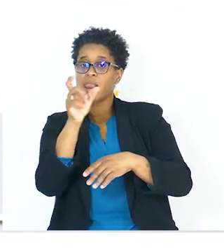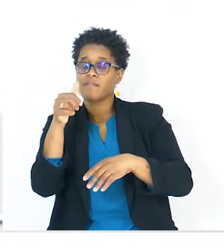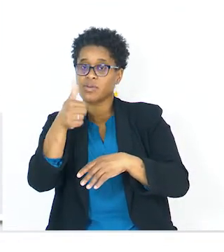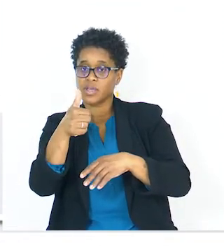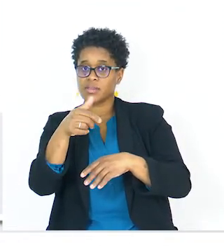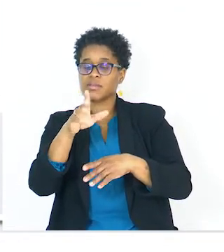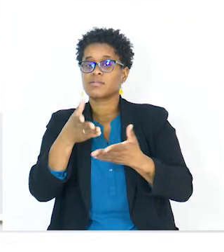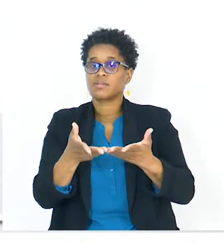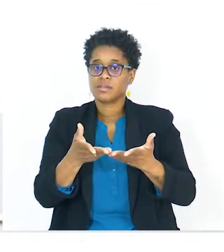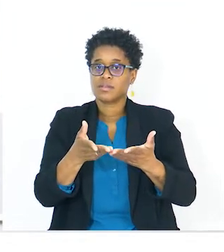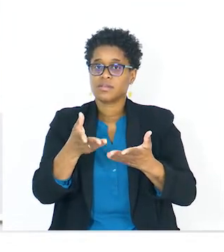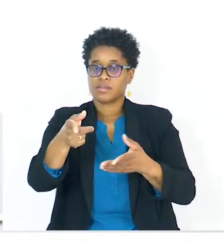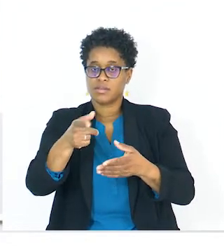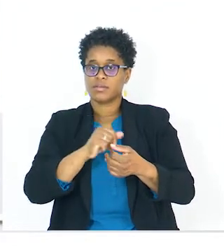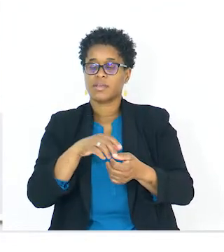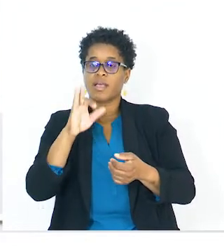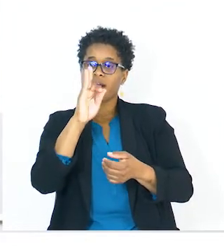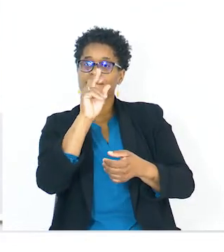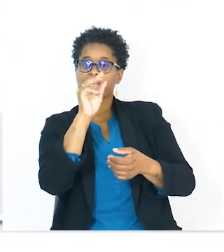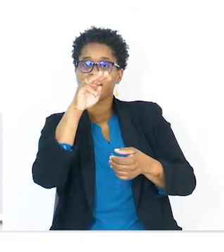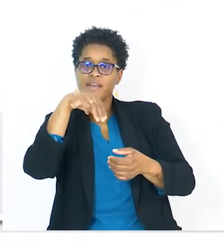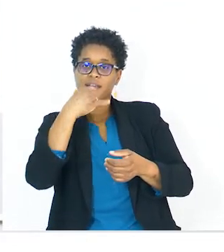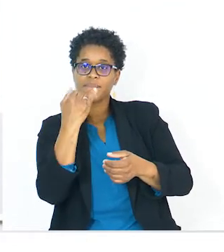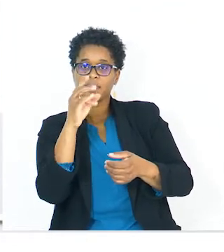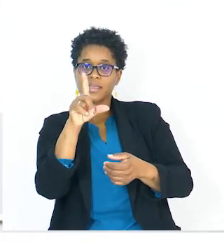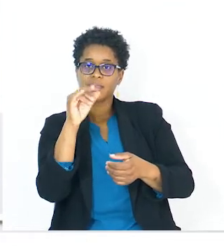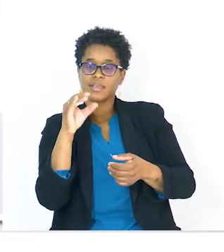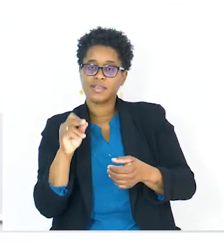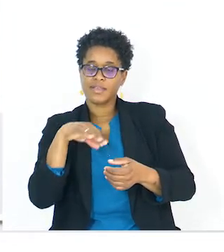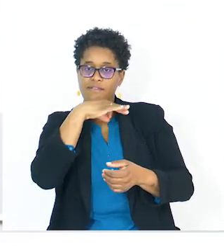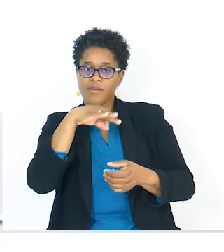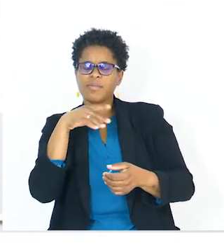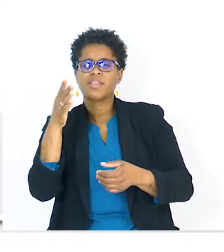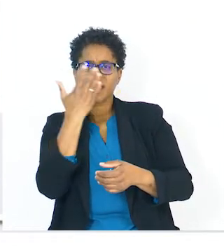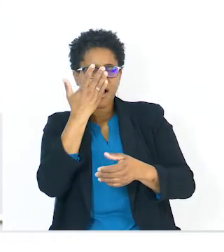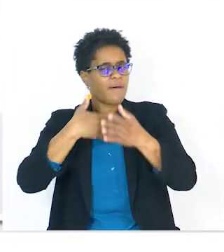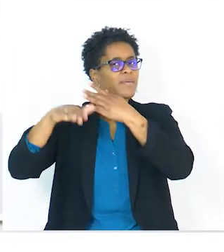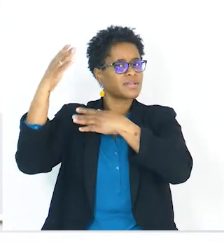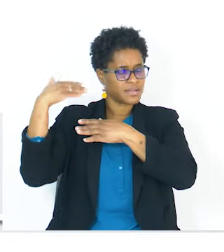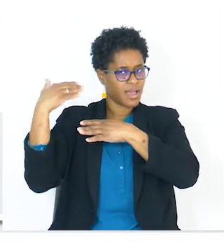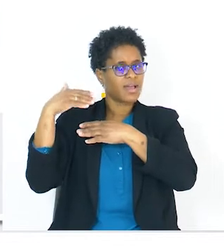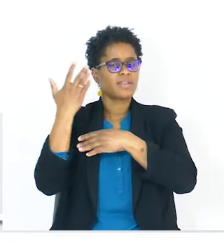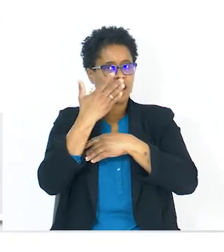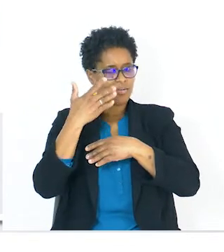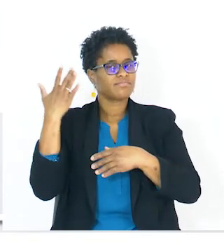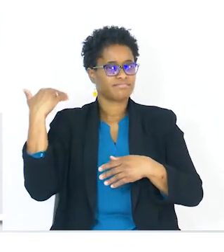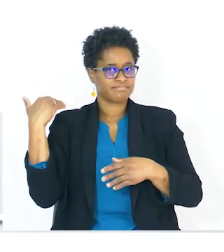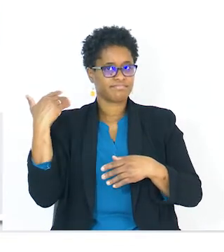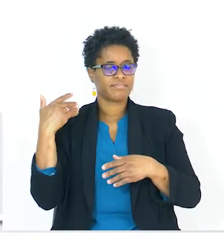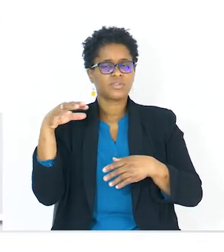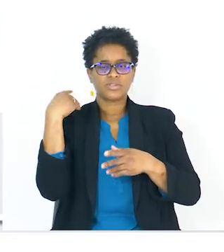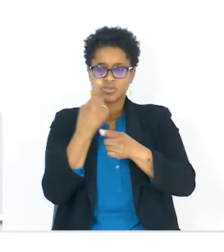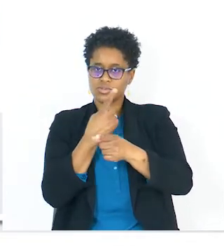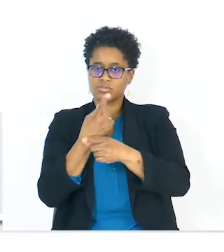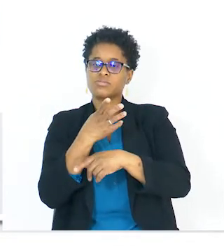correta. Acontece na família. Nós vimos na aula passada, não é? Na aula anterior, que